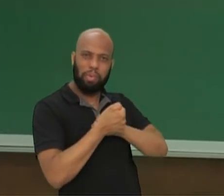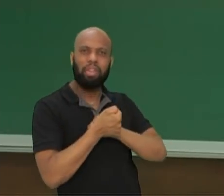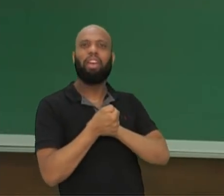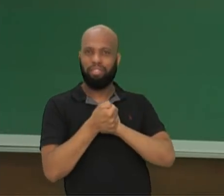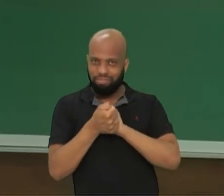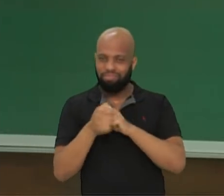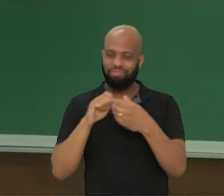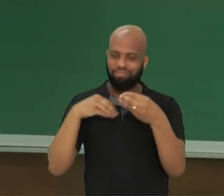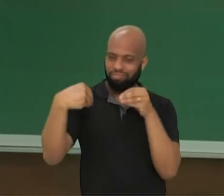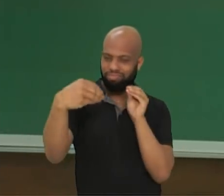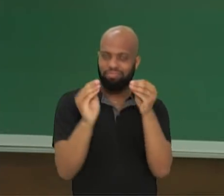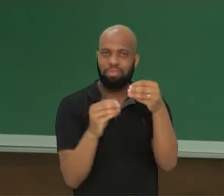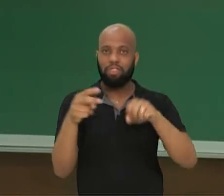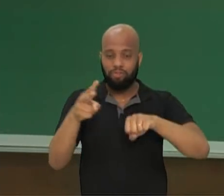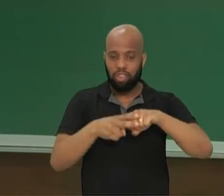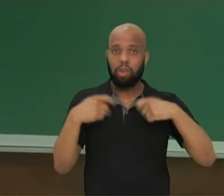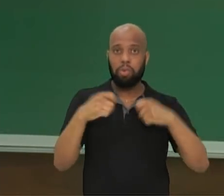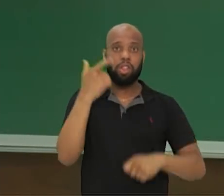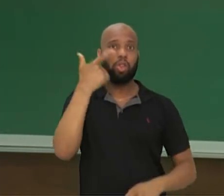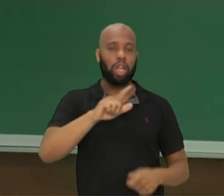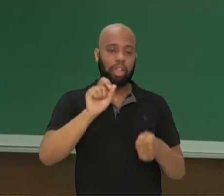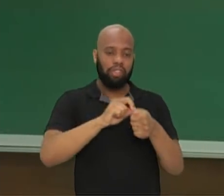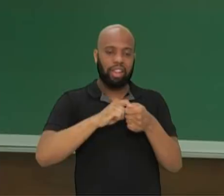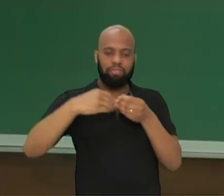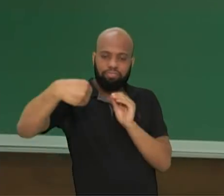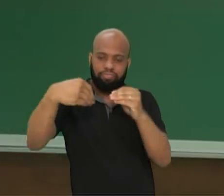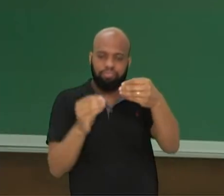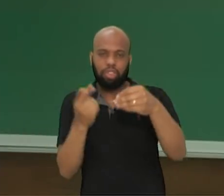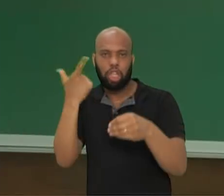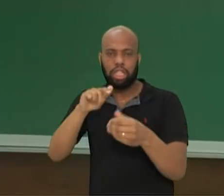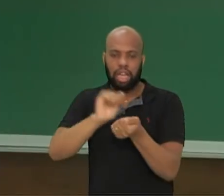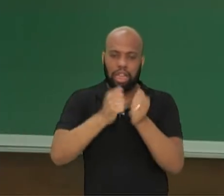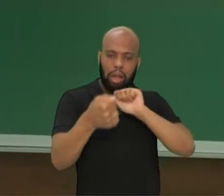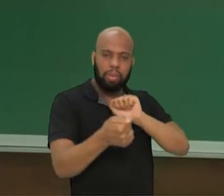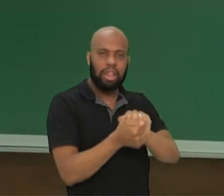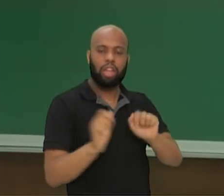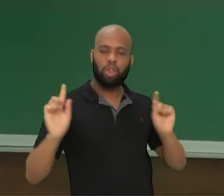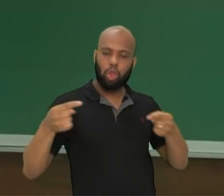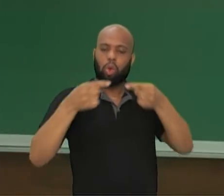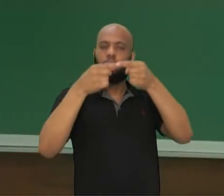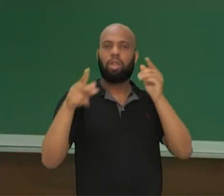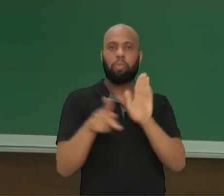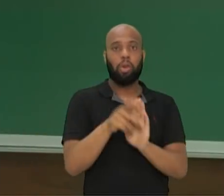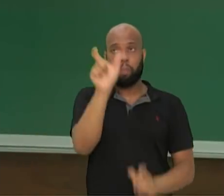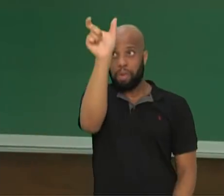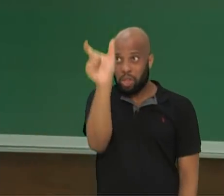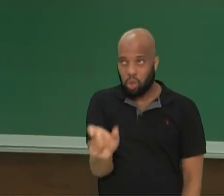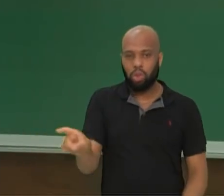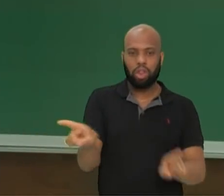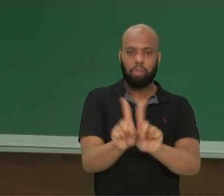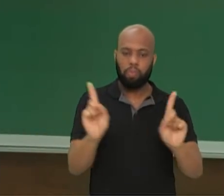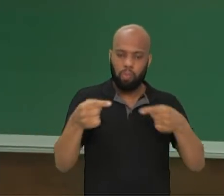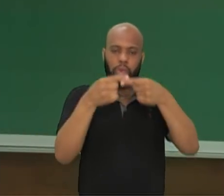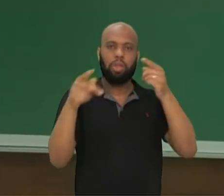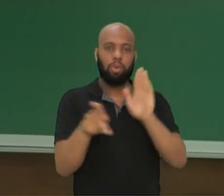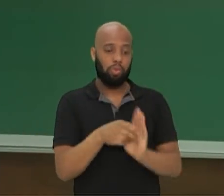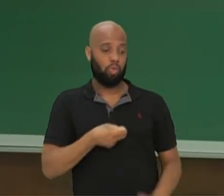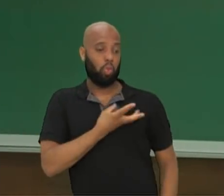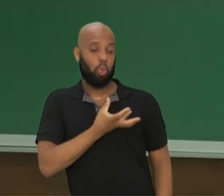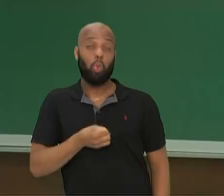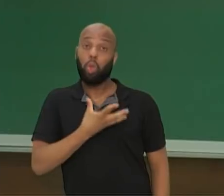ser verbo, eu preciso que flexione como pessoa, número. Nós vimos ali no